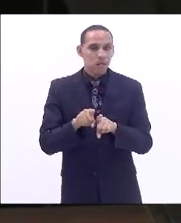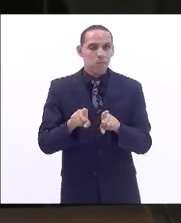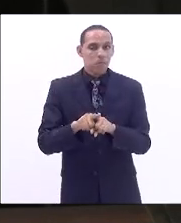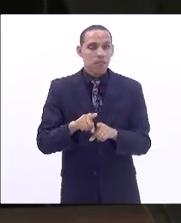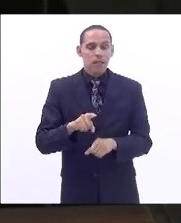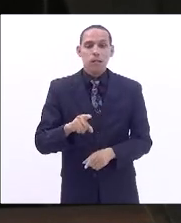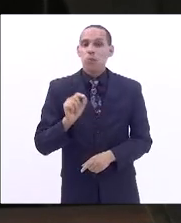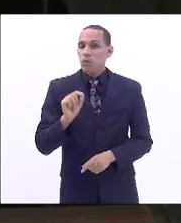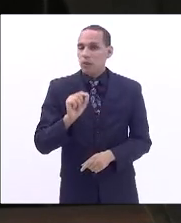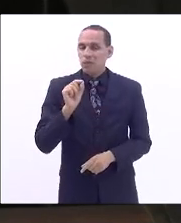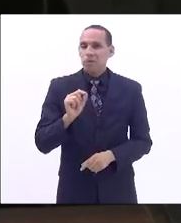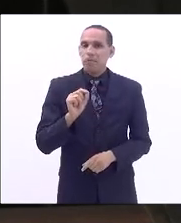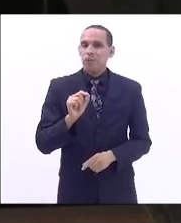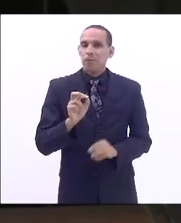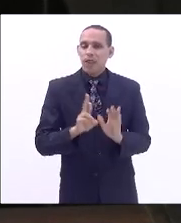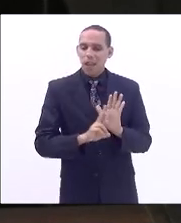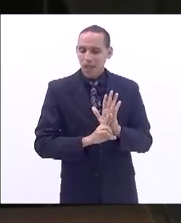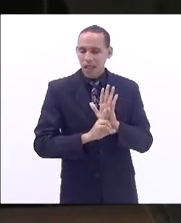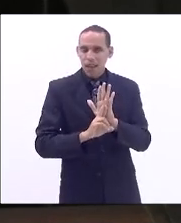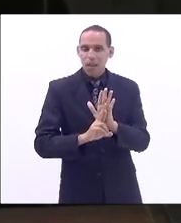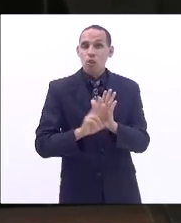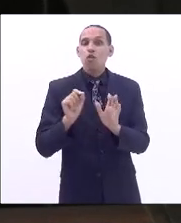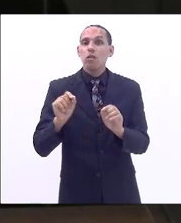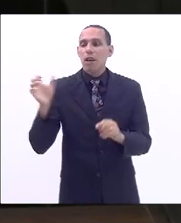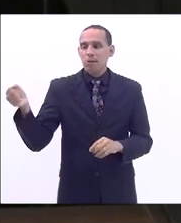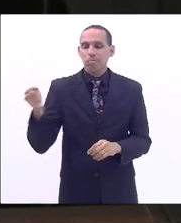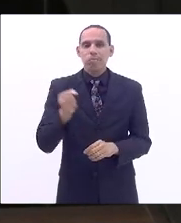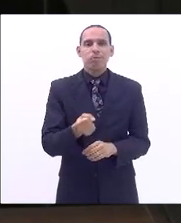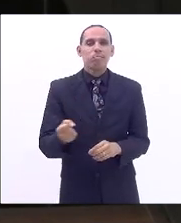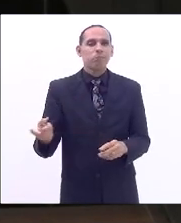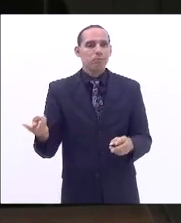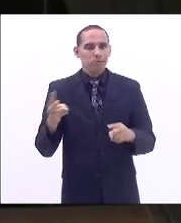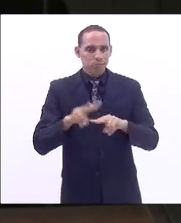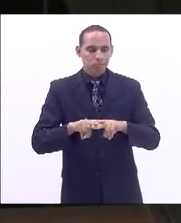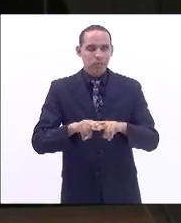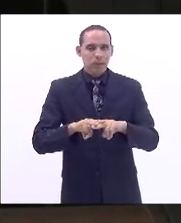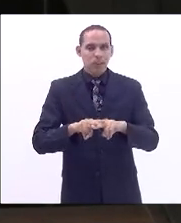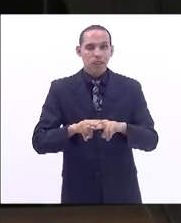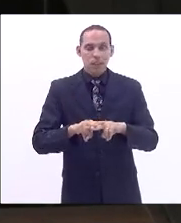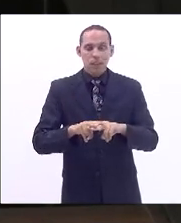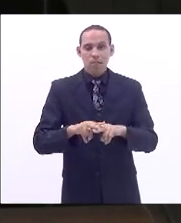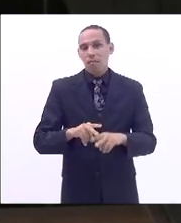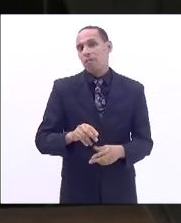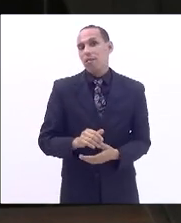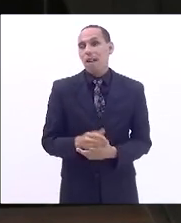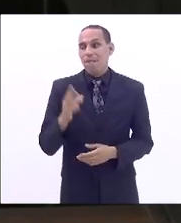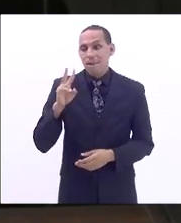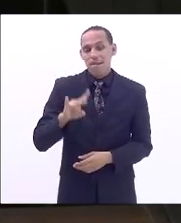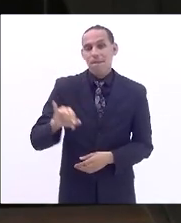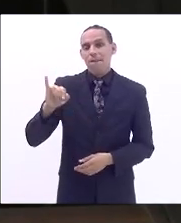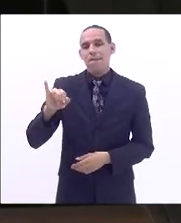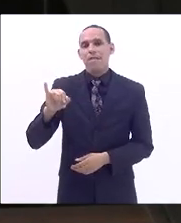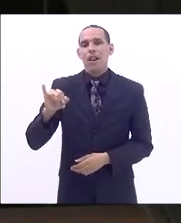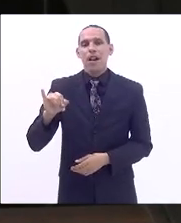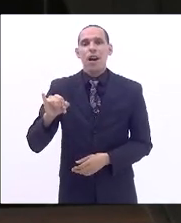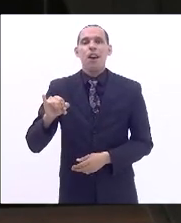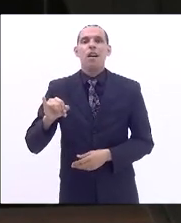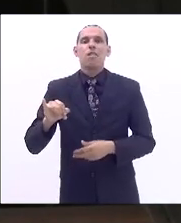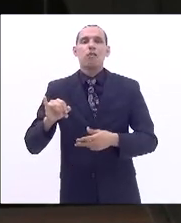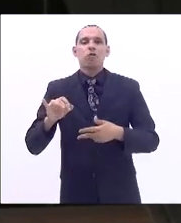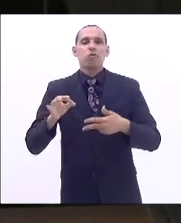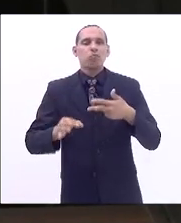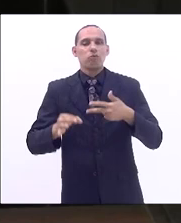uma representação por prisão era submetida ao poder judiciário e também